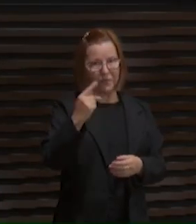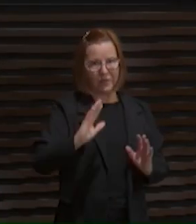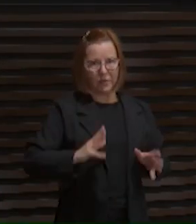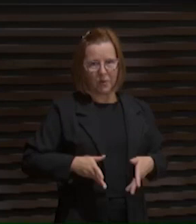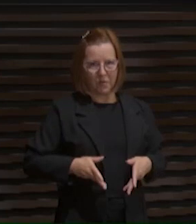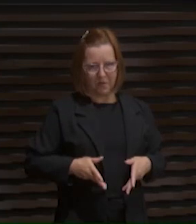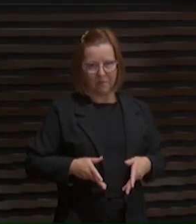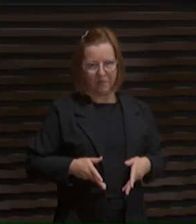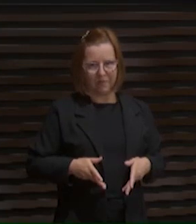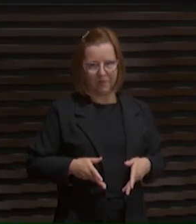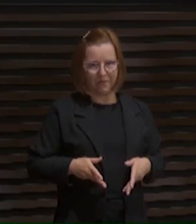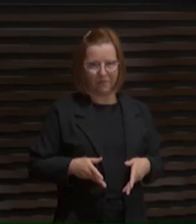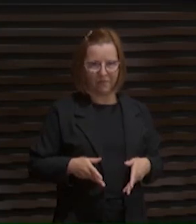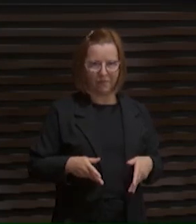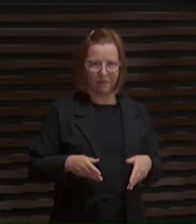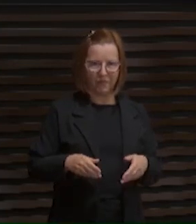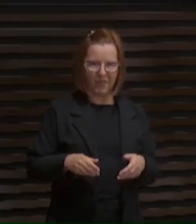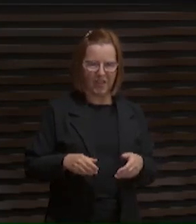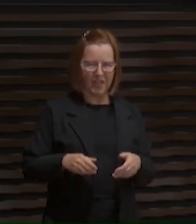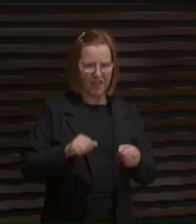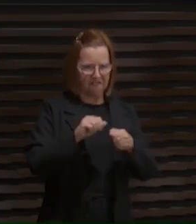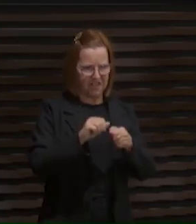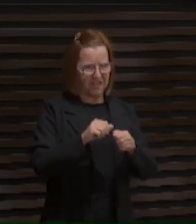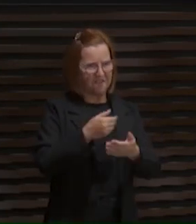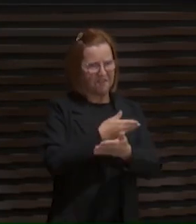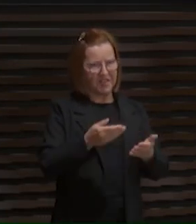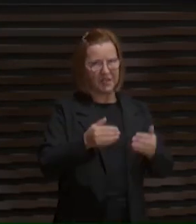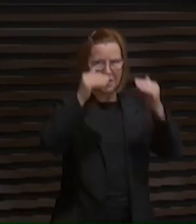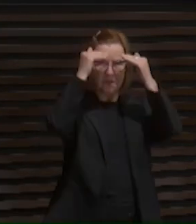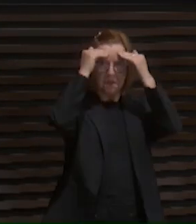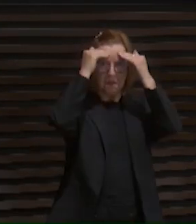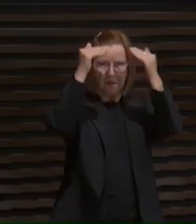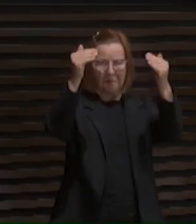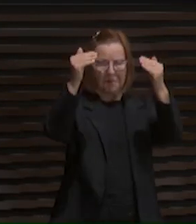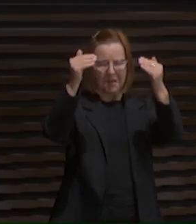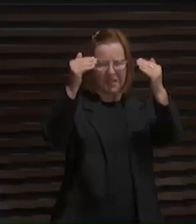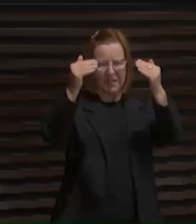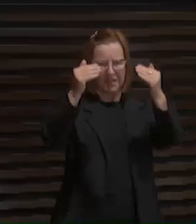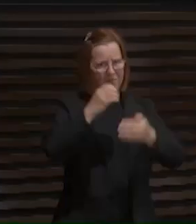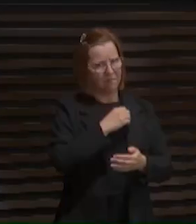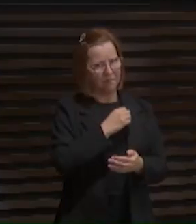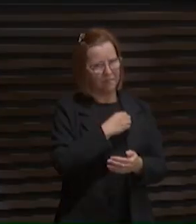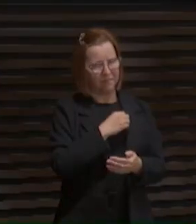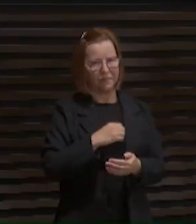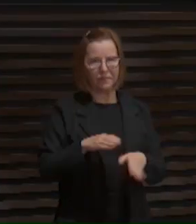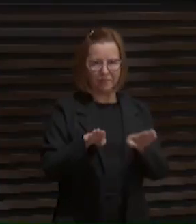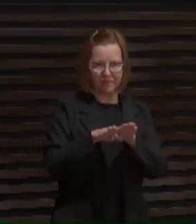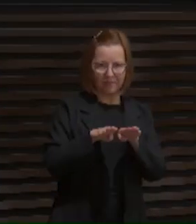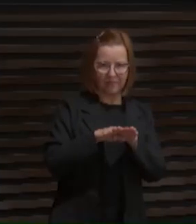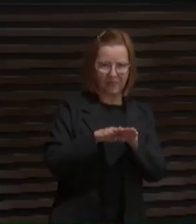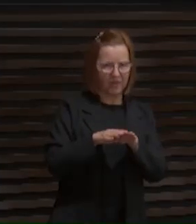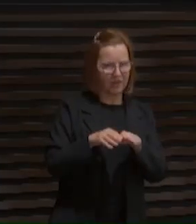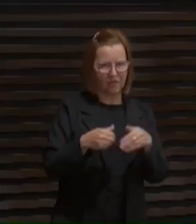corpo mortal, fazendo com que vocês obedeçam às suas paixões. Também